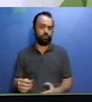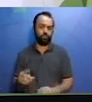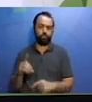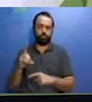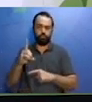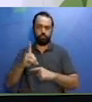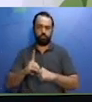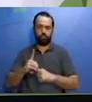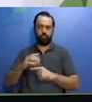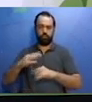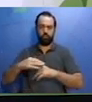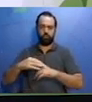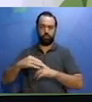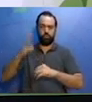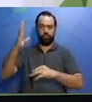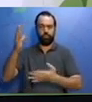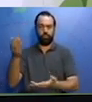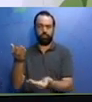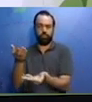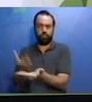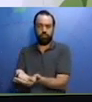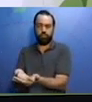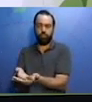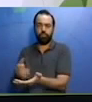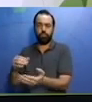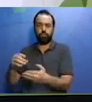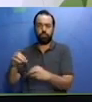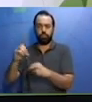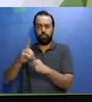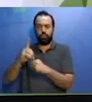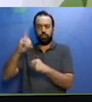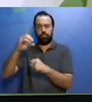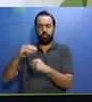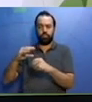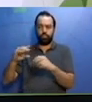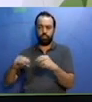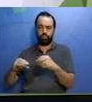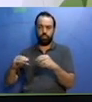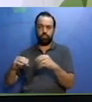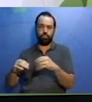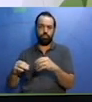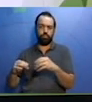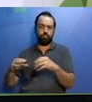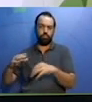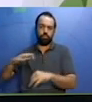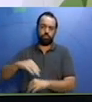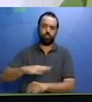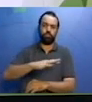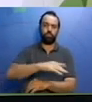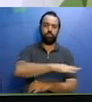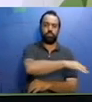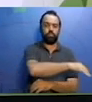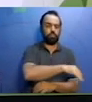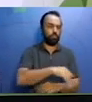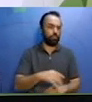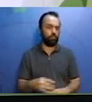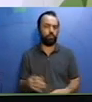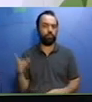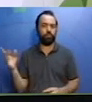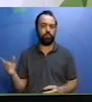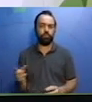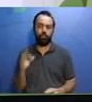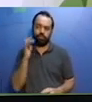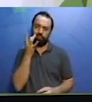os mais densos depositam no fundo do recipiente. Esse processo é muito utilizado no garimpo